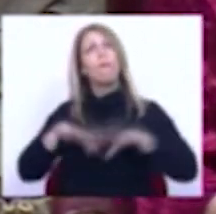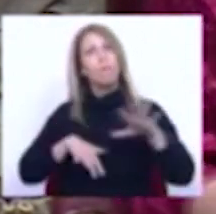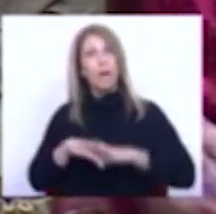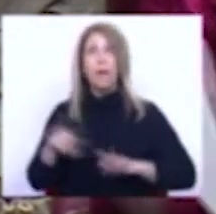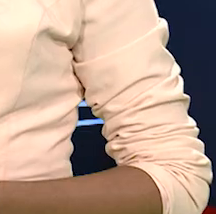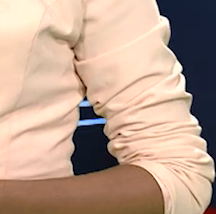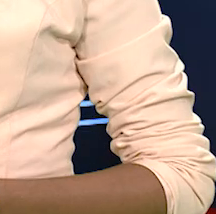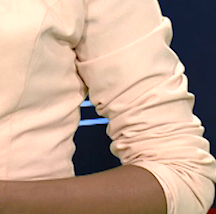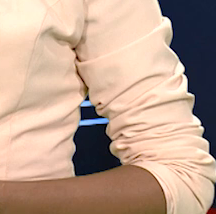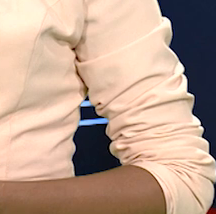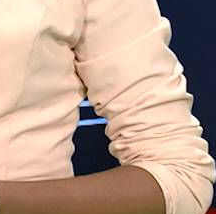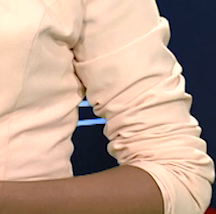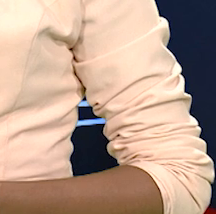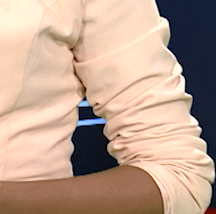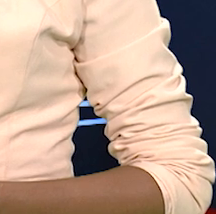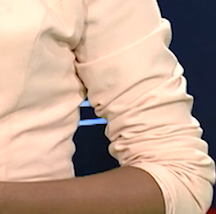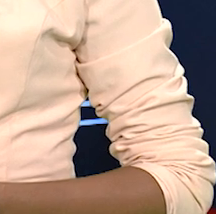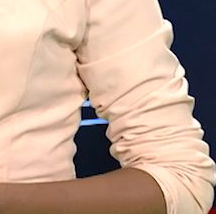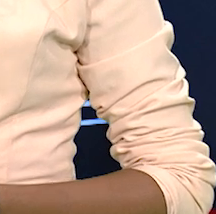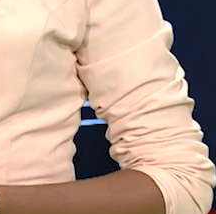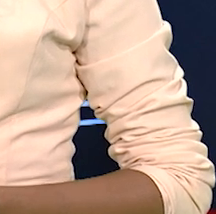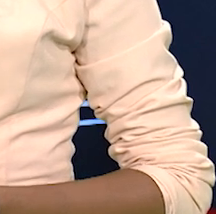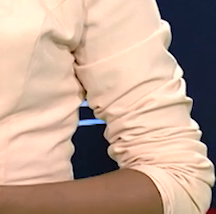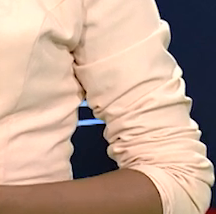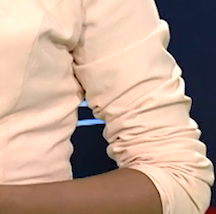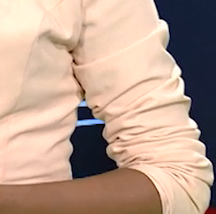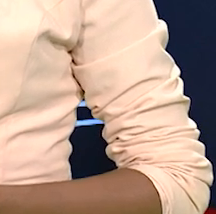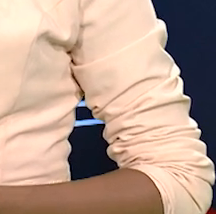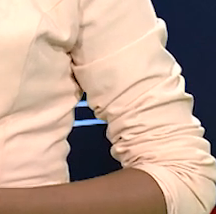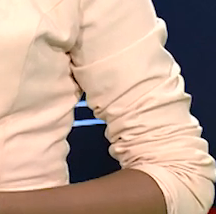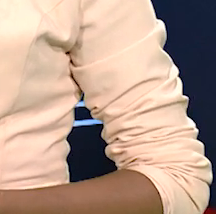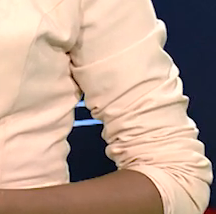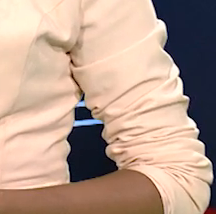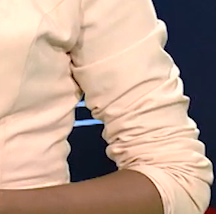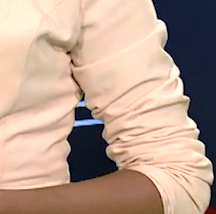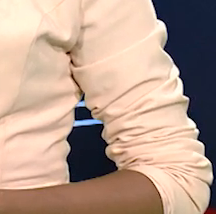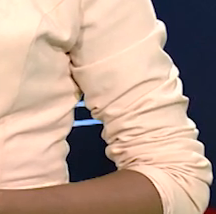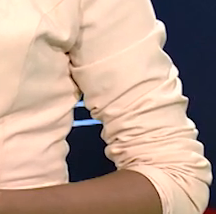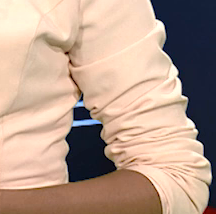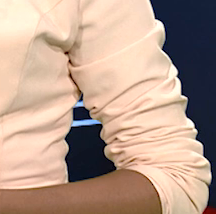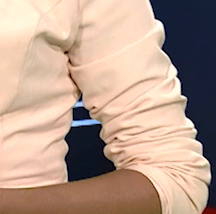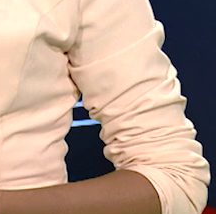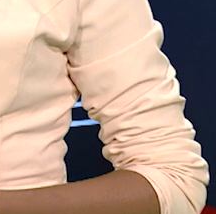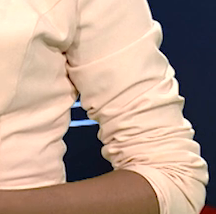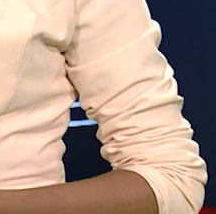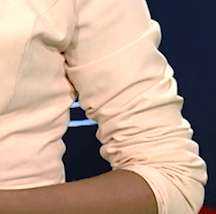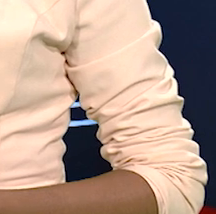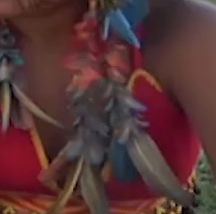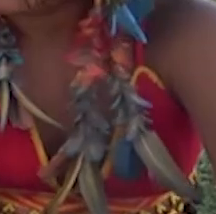for necessário. Os indígenas brasileiros estão a lutar pela terra que lhes pertence muito antes de